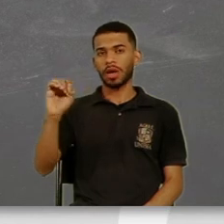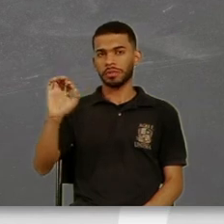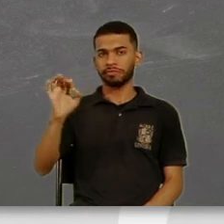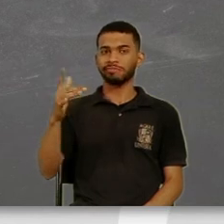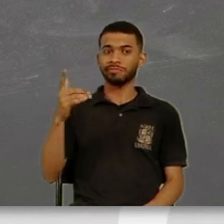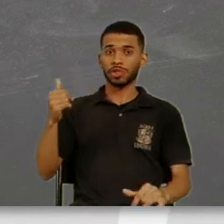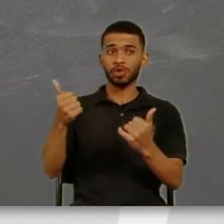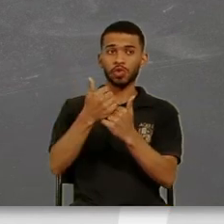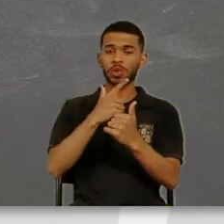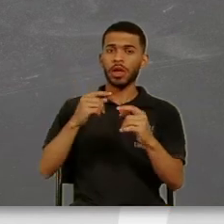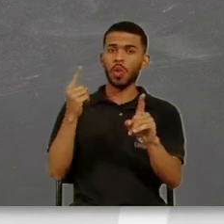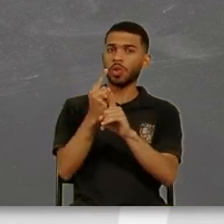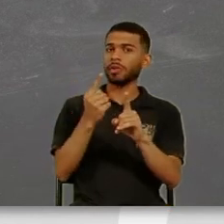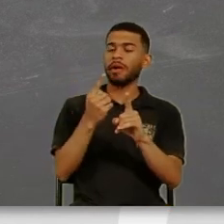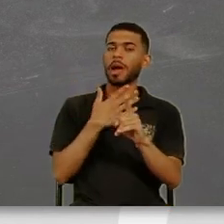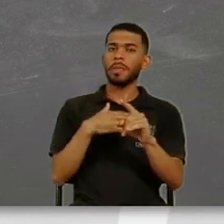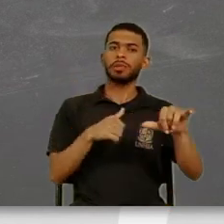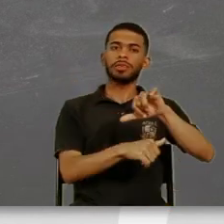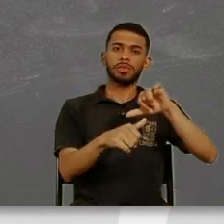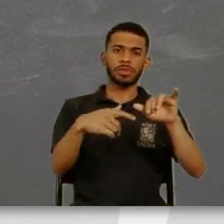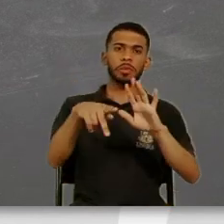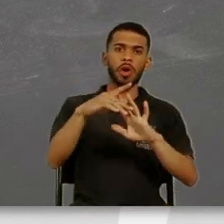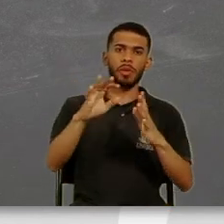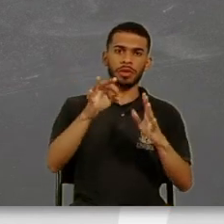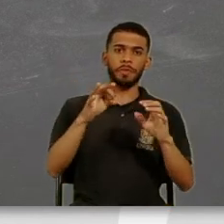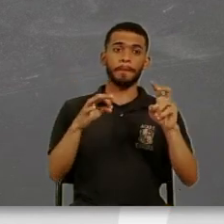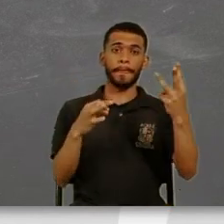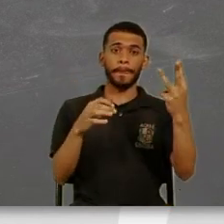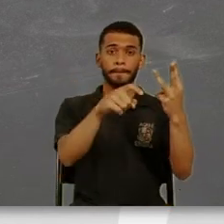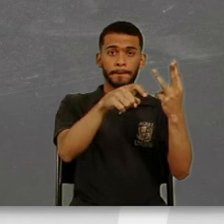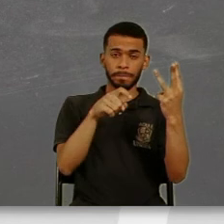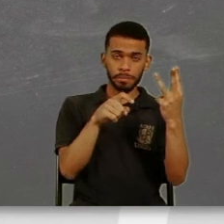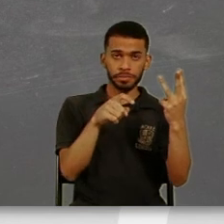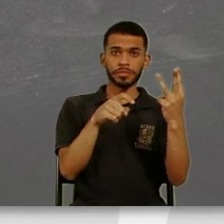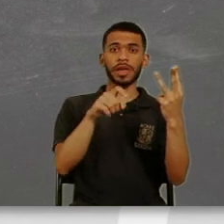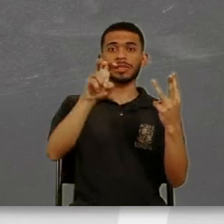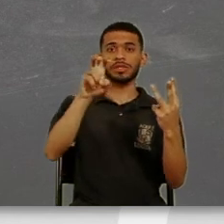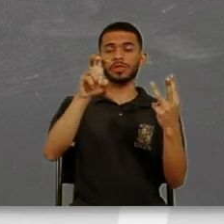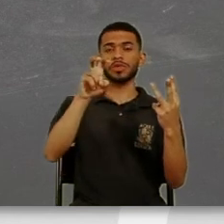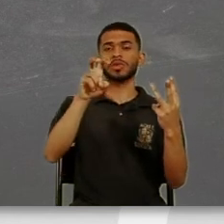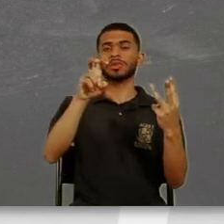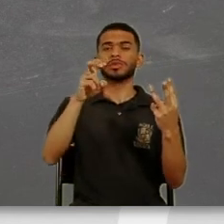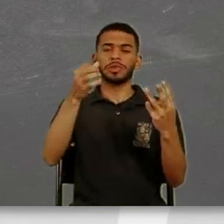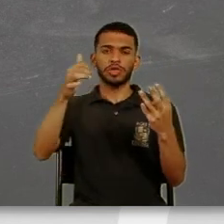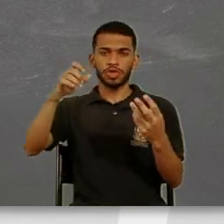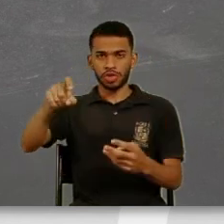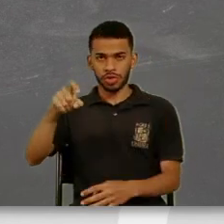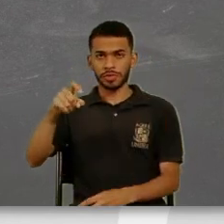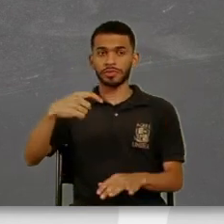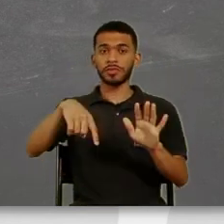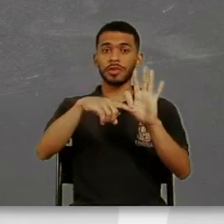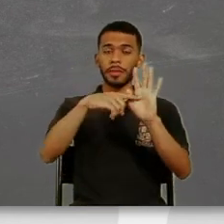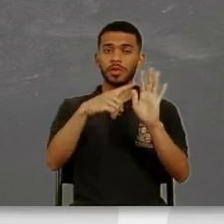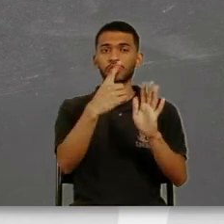eu acho qual é a transformação. 3x, 5 meios de x, menos